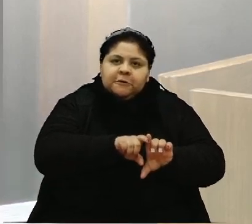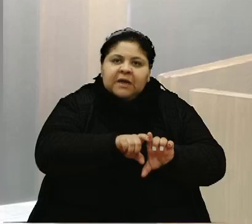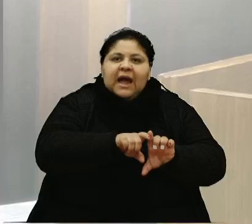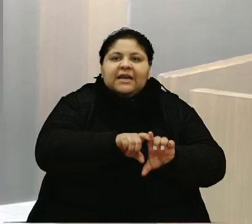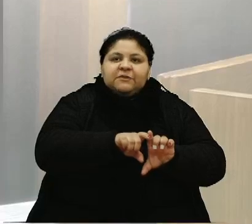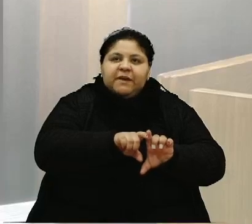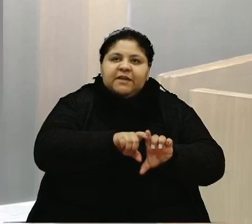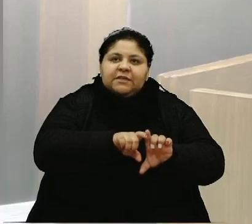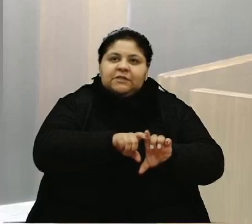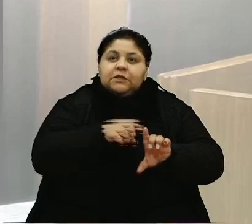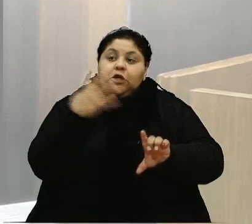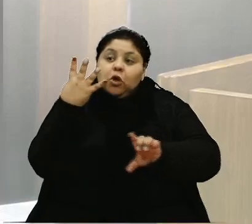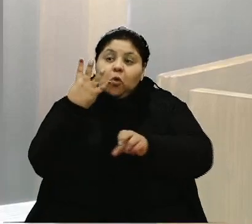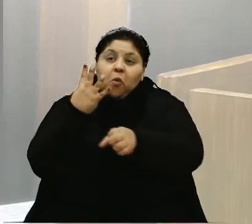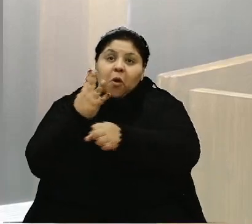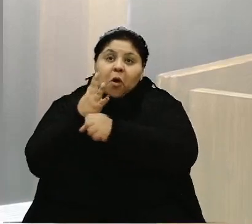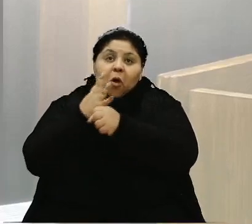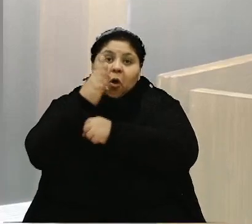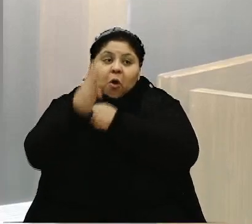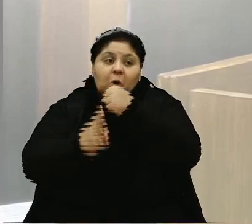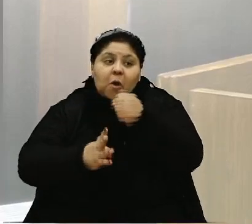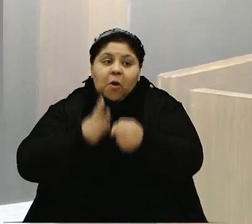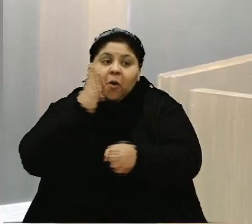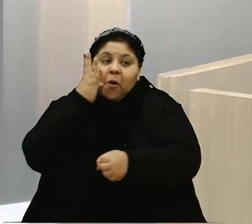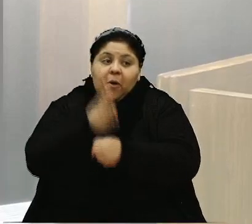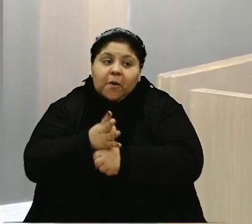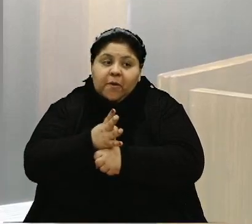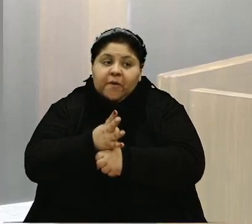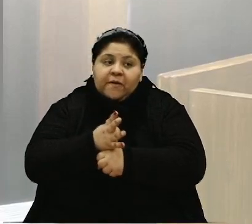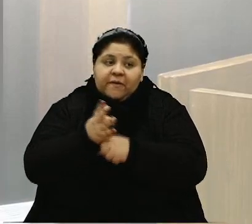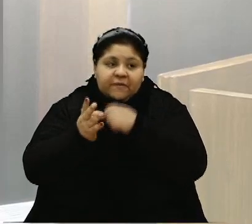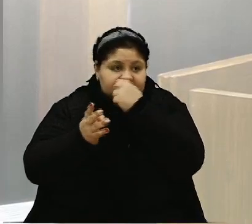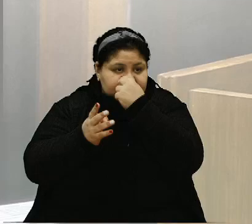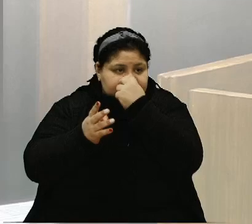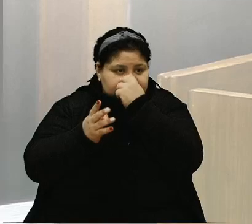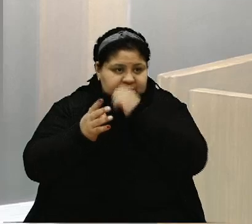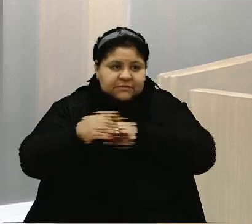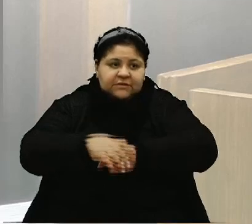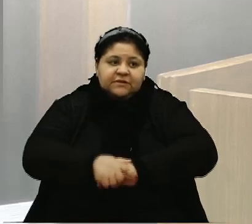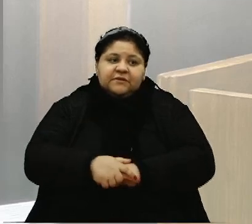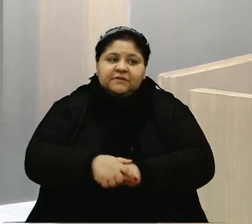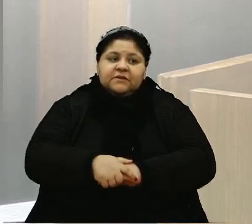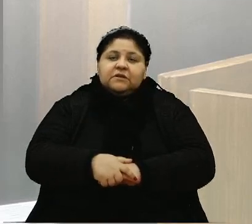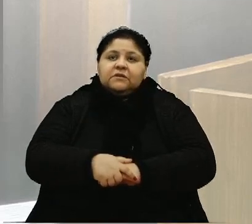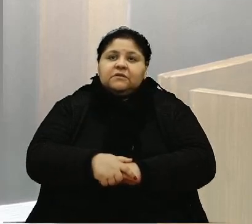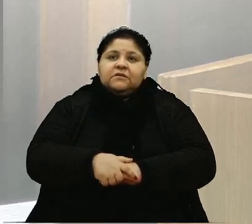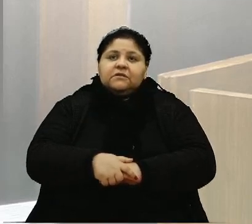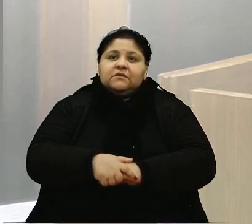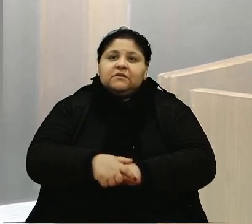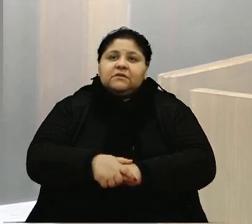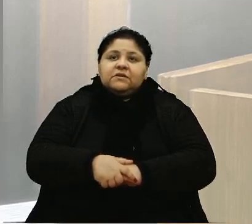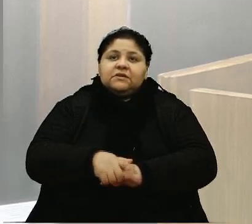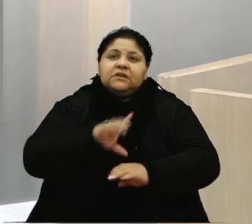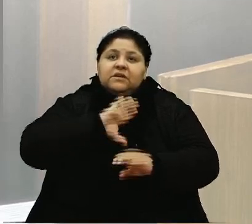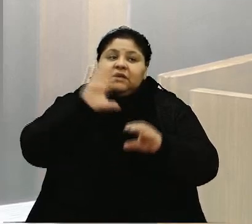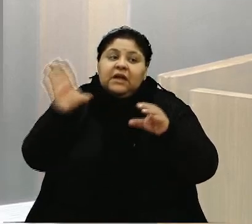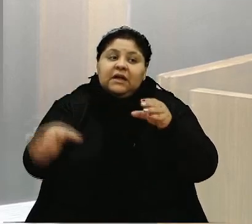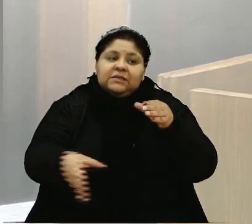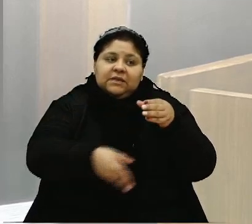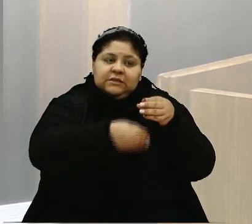passam 4 anos, praticamente, dessa gestão, 8, se a gente for somar com a